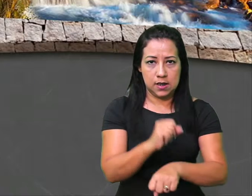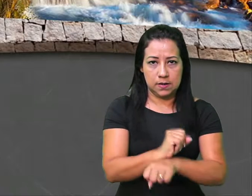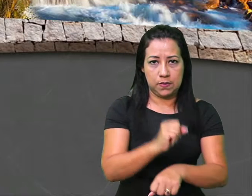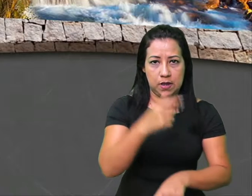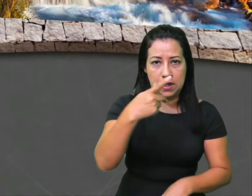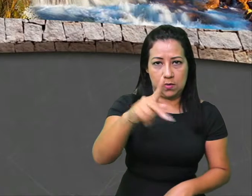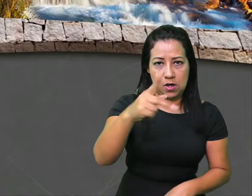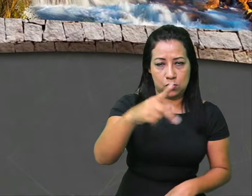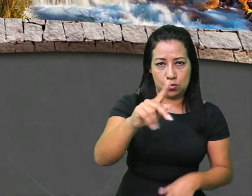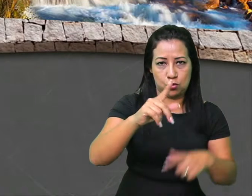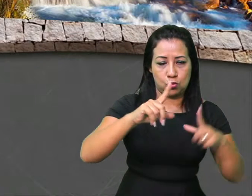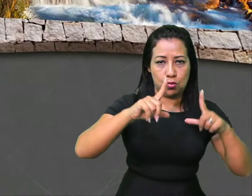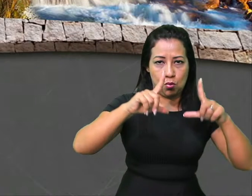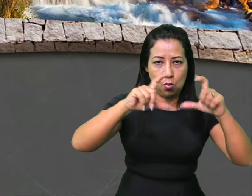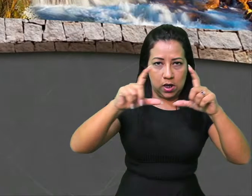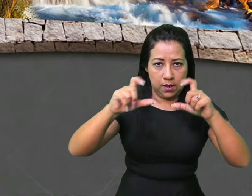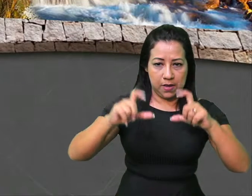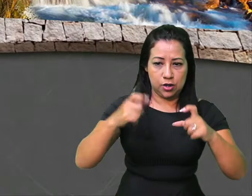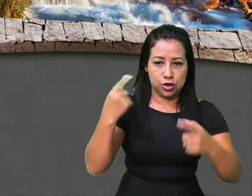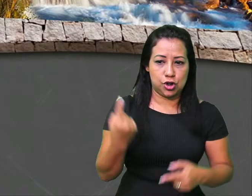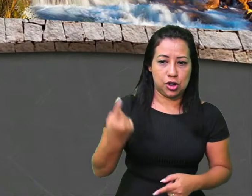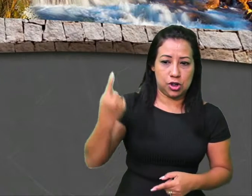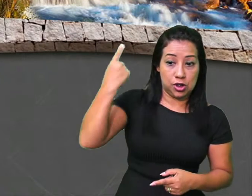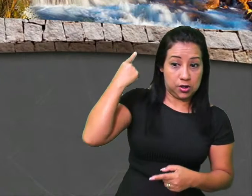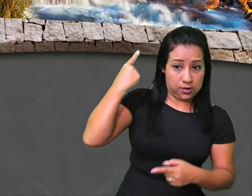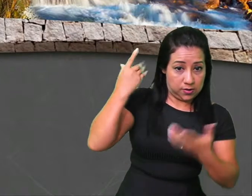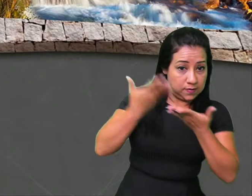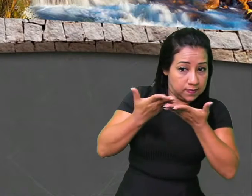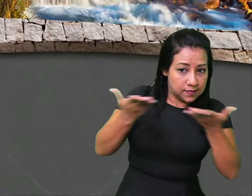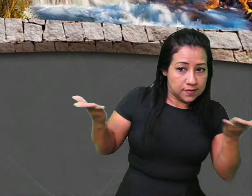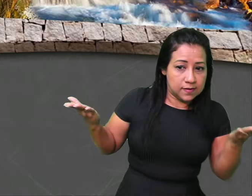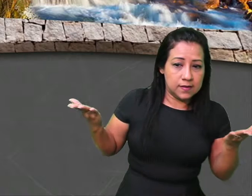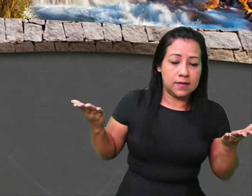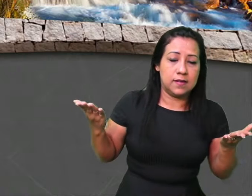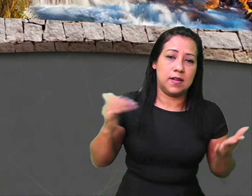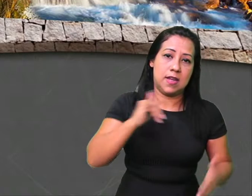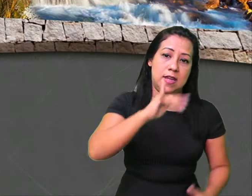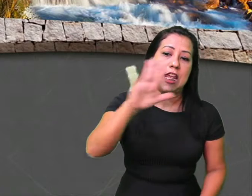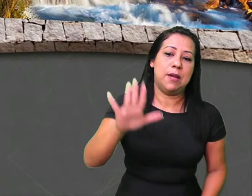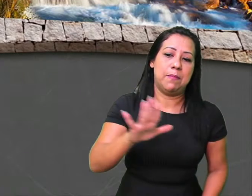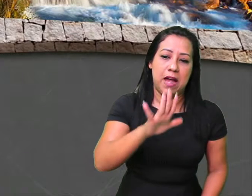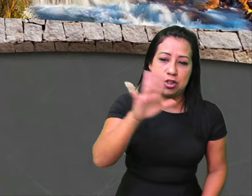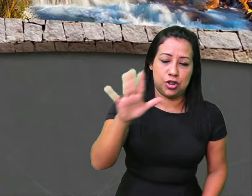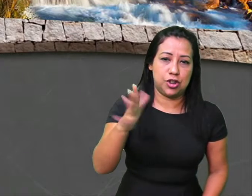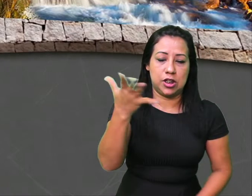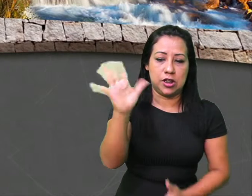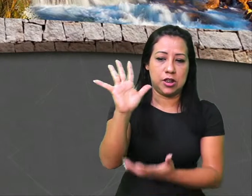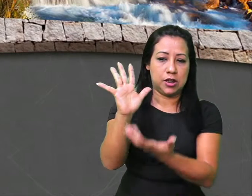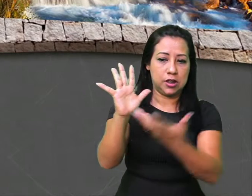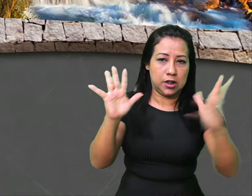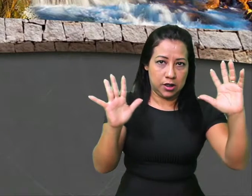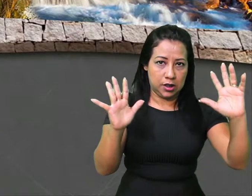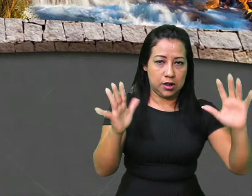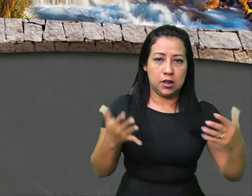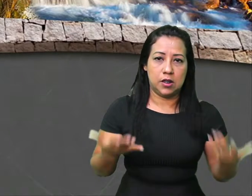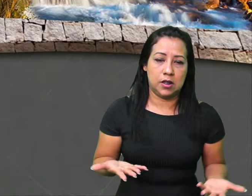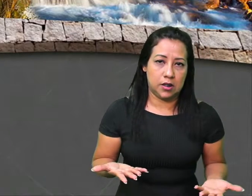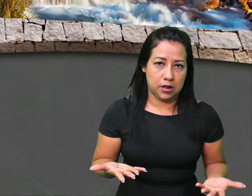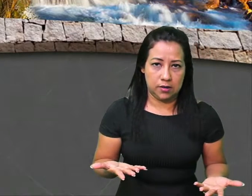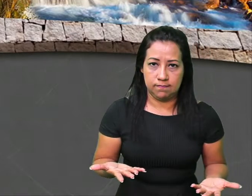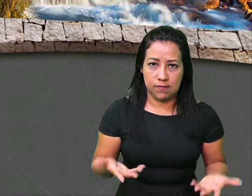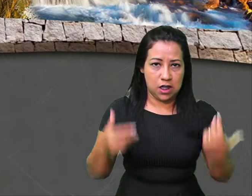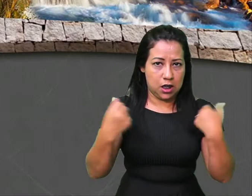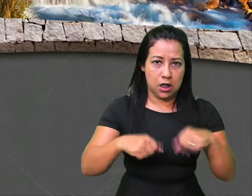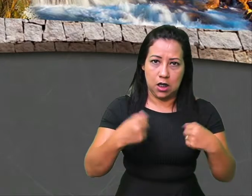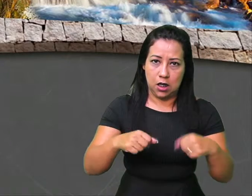na telinha é uma paisagem. Se você não colocar ninguém na foto, fica até melhor, porque não precisa questão de direito de imagem, só do